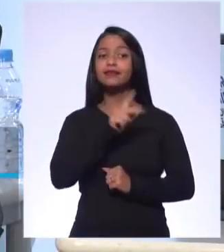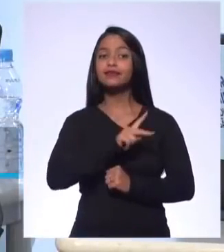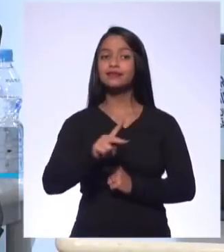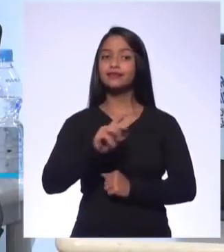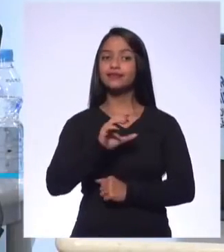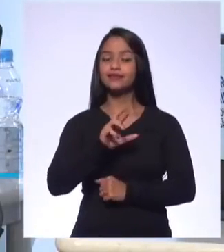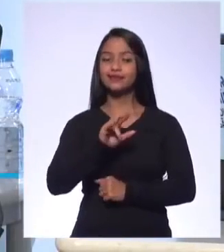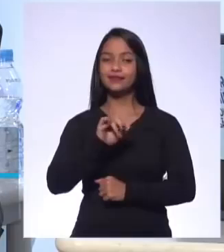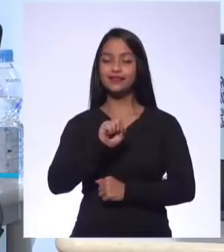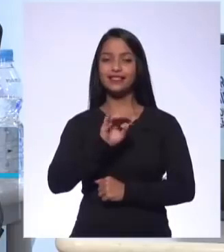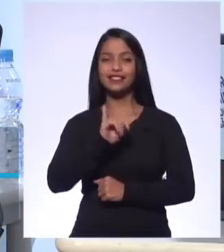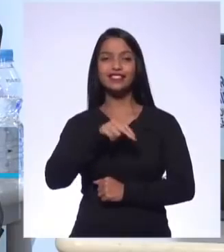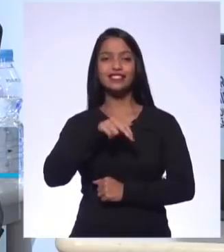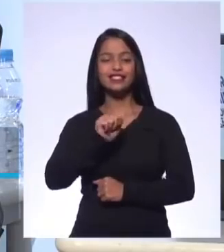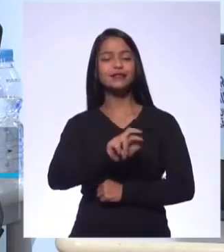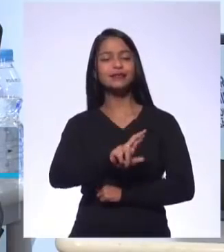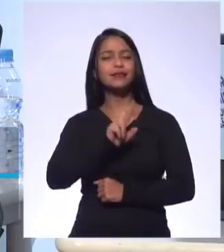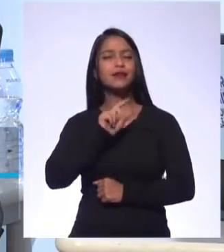que eu acho que era de pescador.